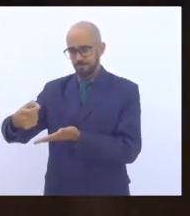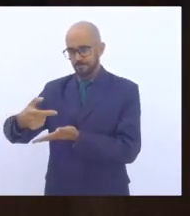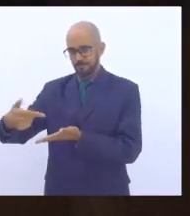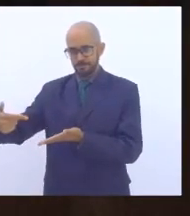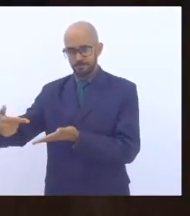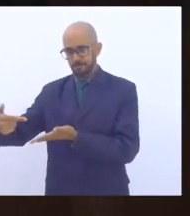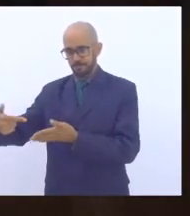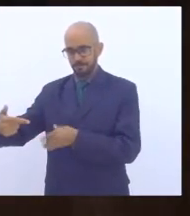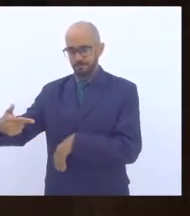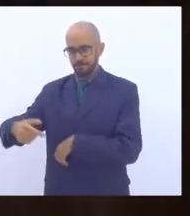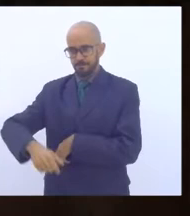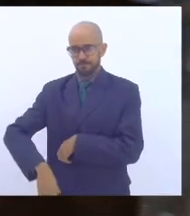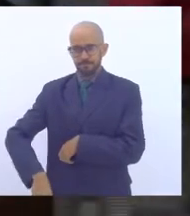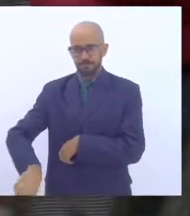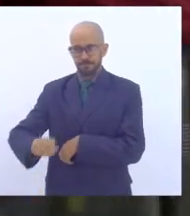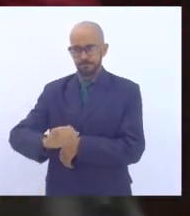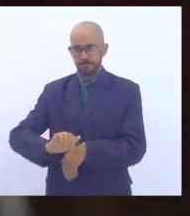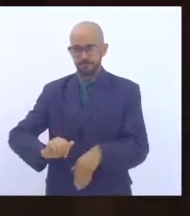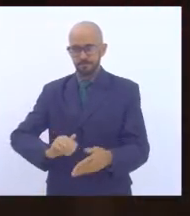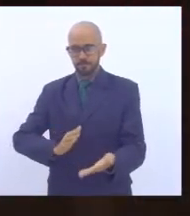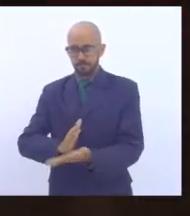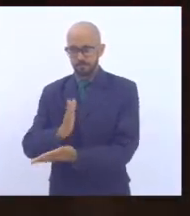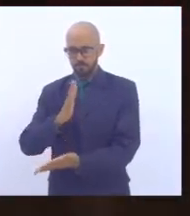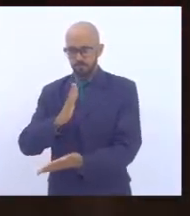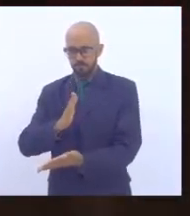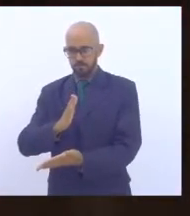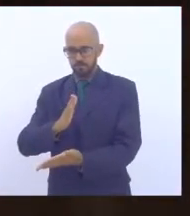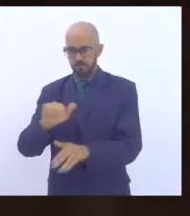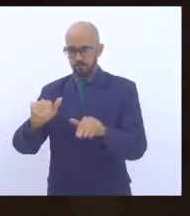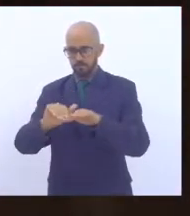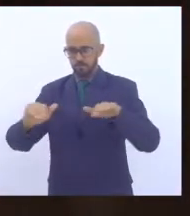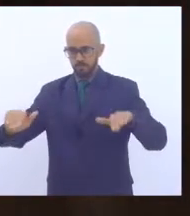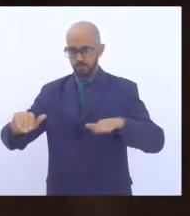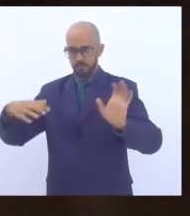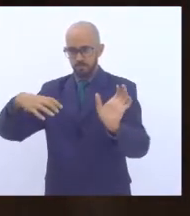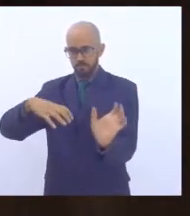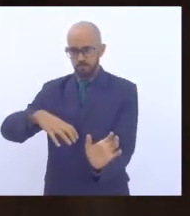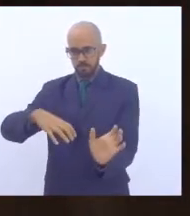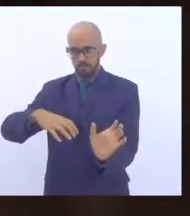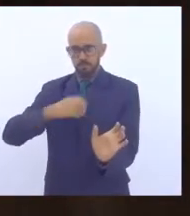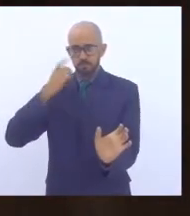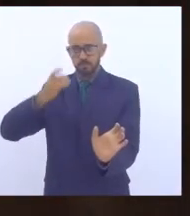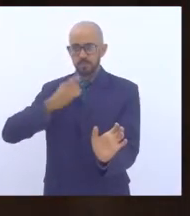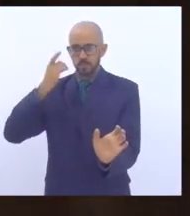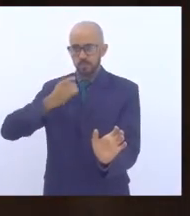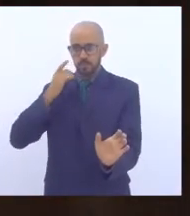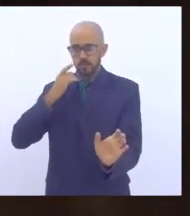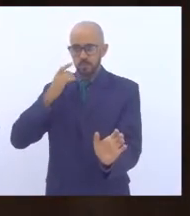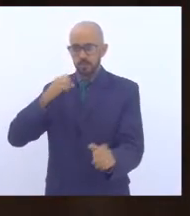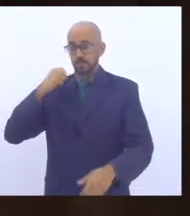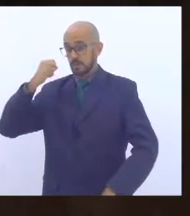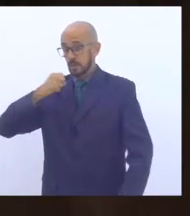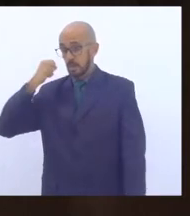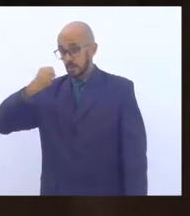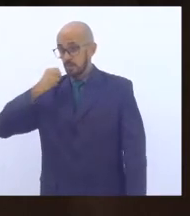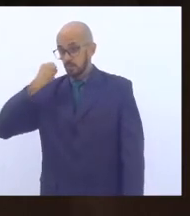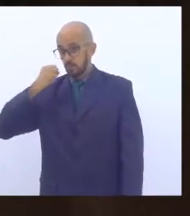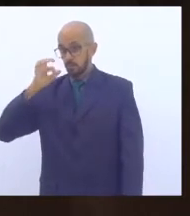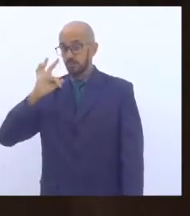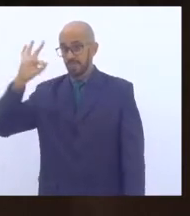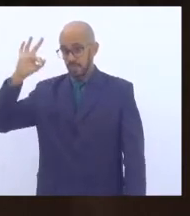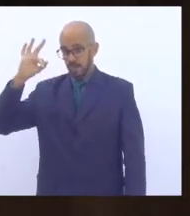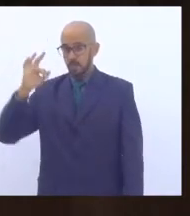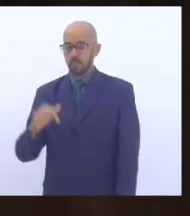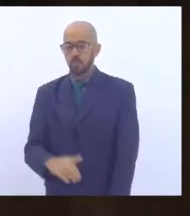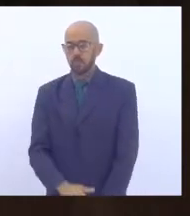2022 sancionada pelas mesas das câmeras dos deputados e do Senado Federal